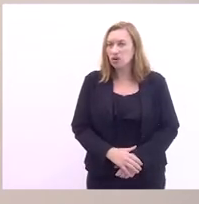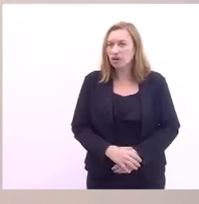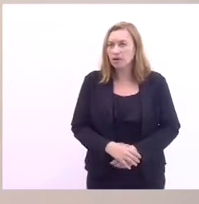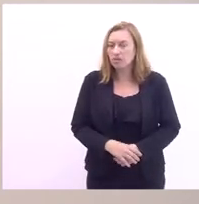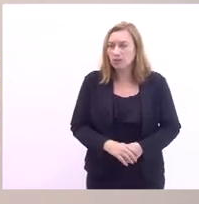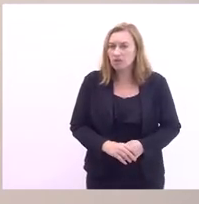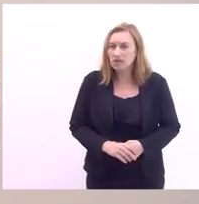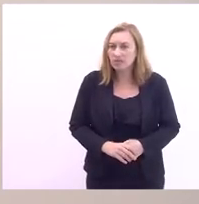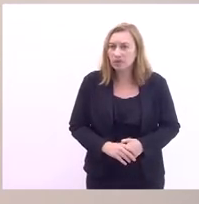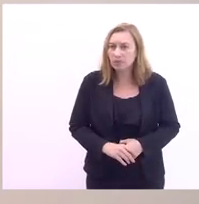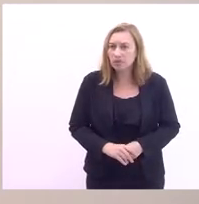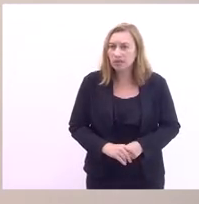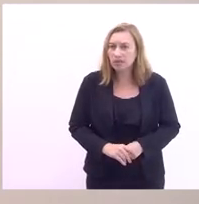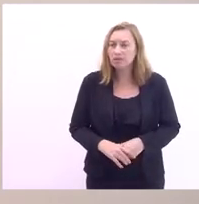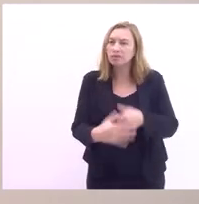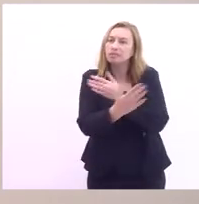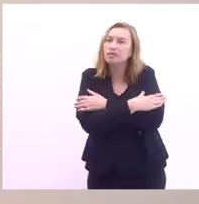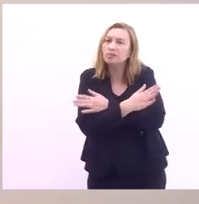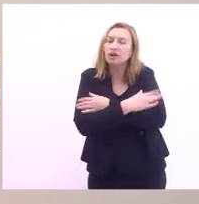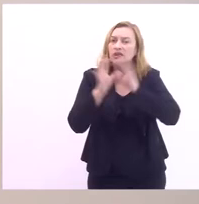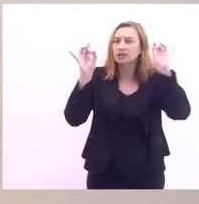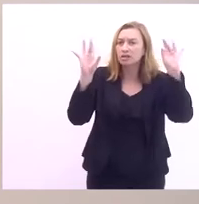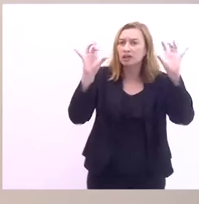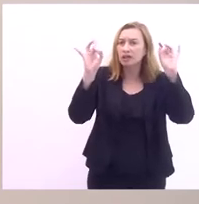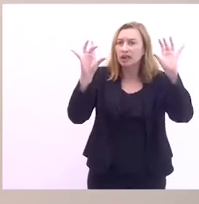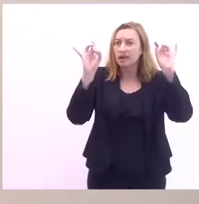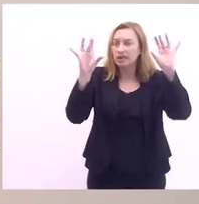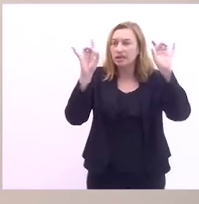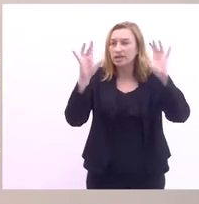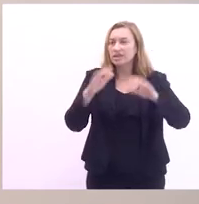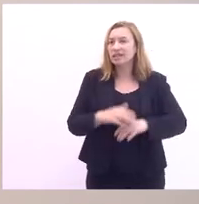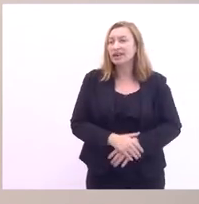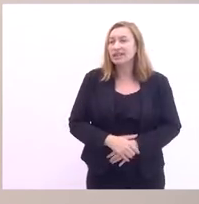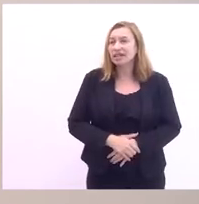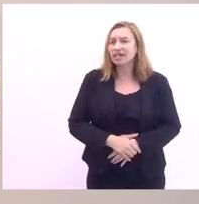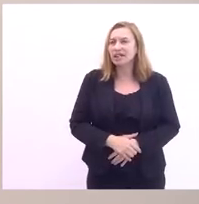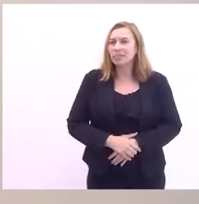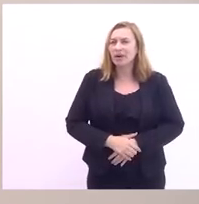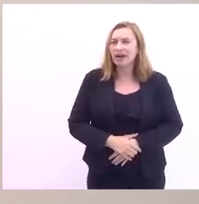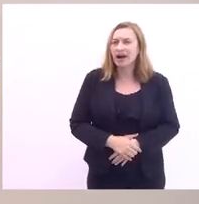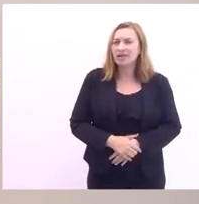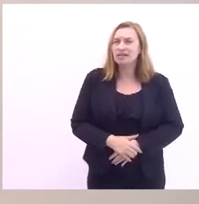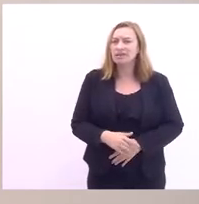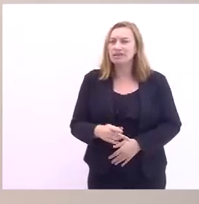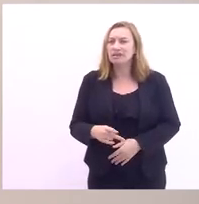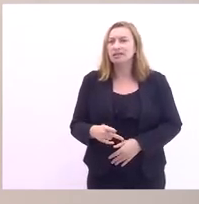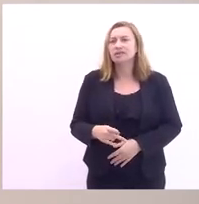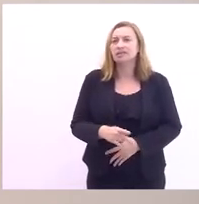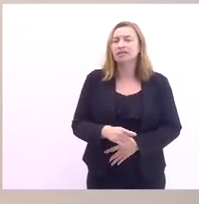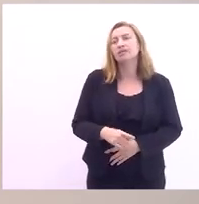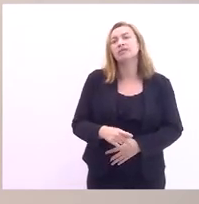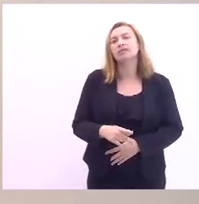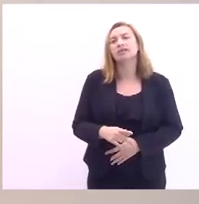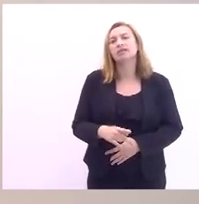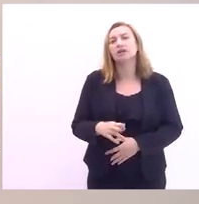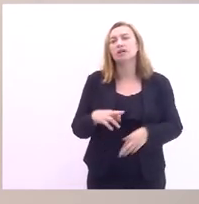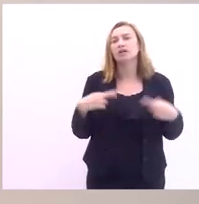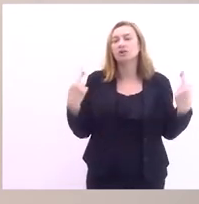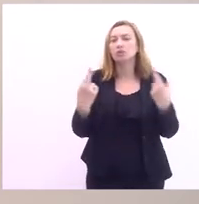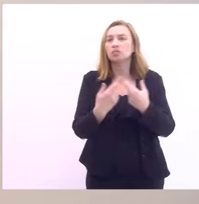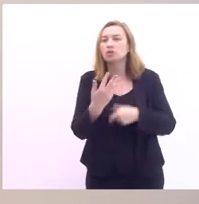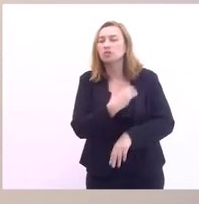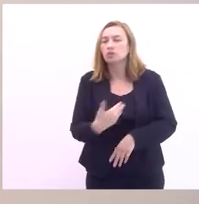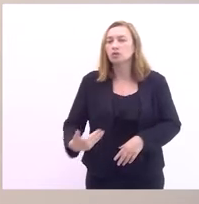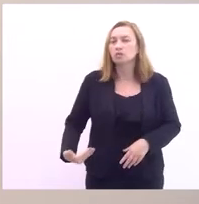Gostaria de deixar aqui um abraço especial ao presidente, deputado Paulo Ramos, dessa audiência pública. Um abraço